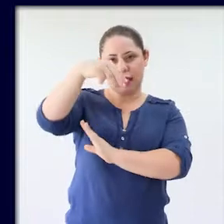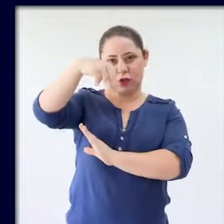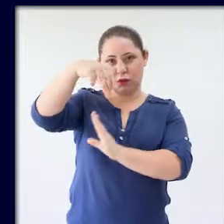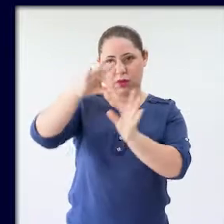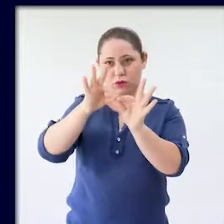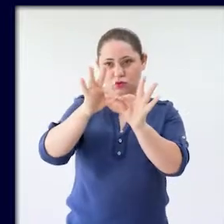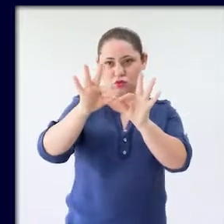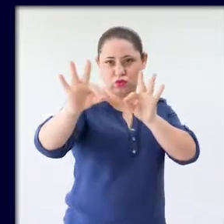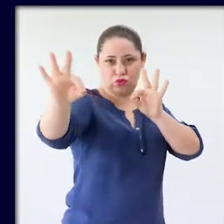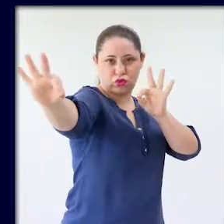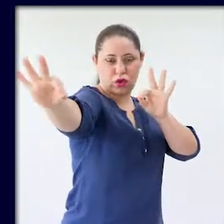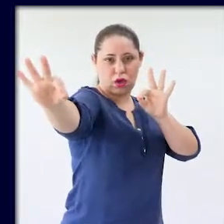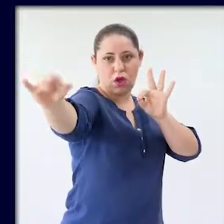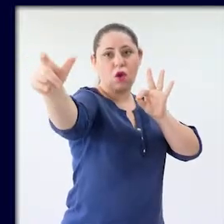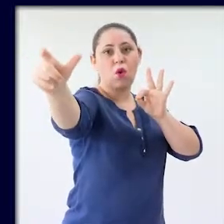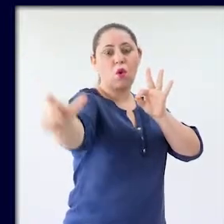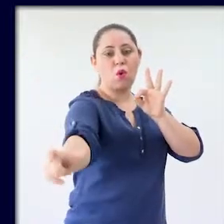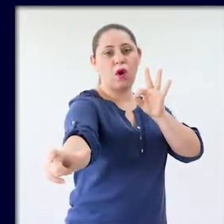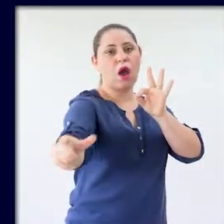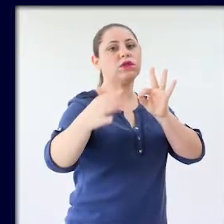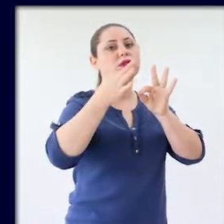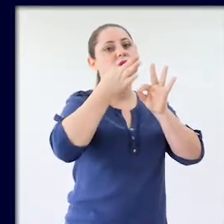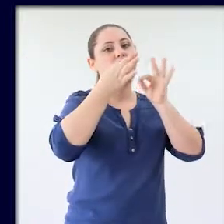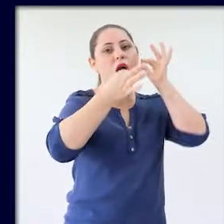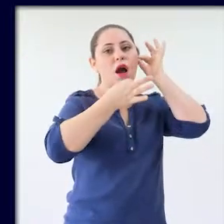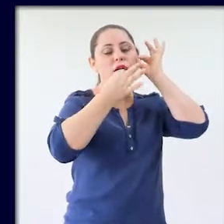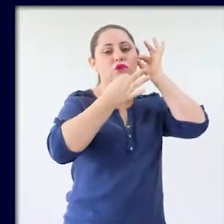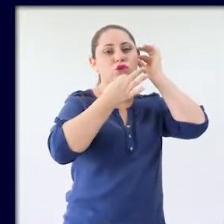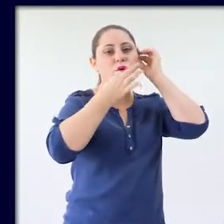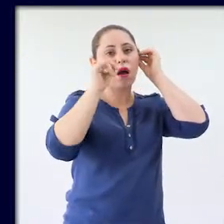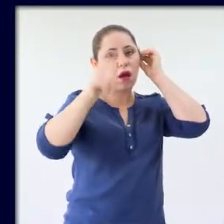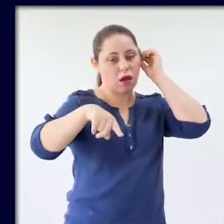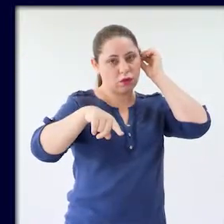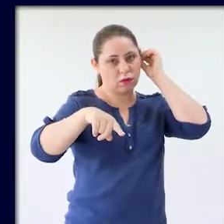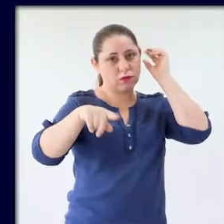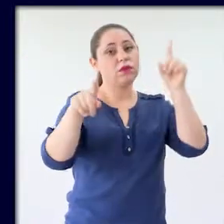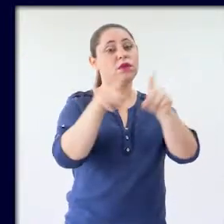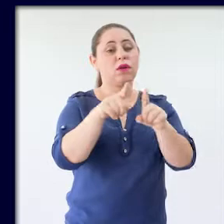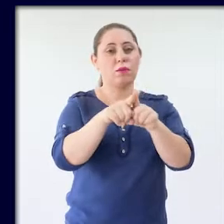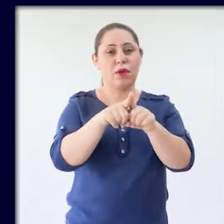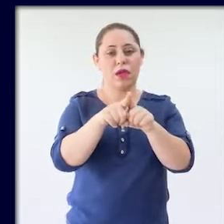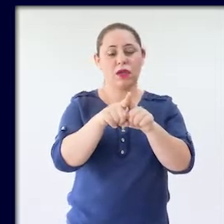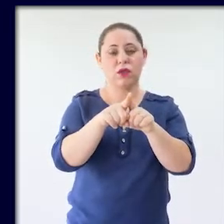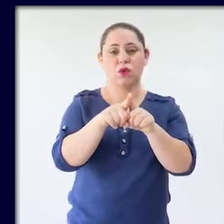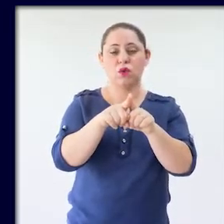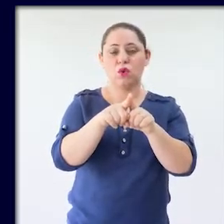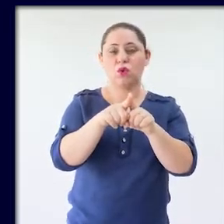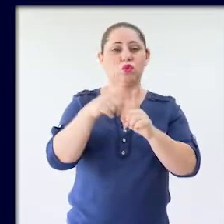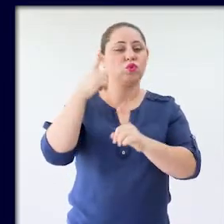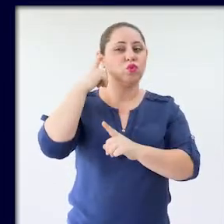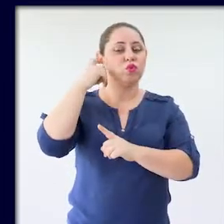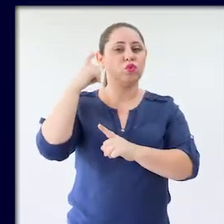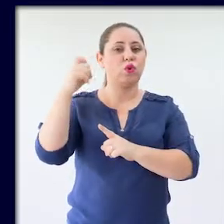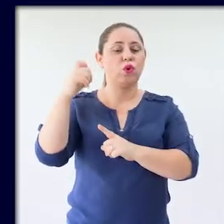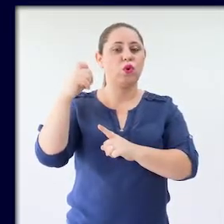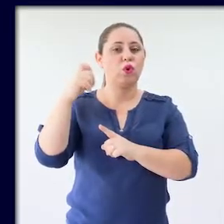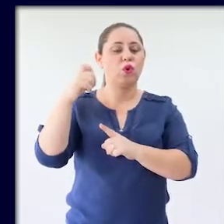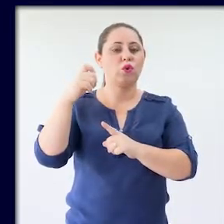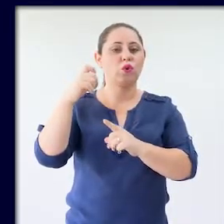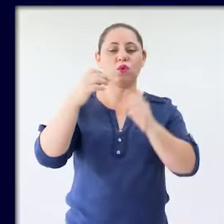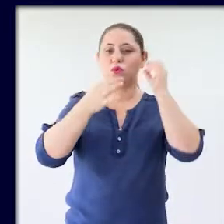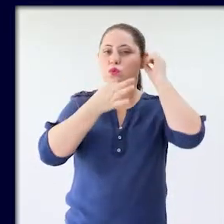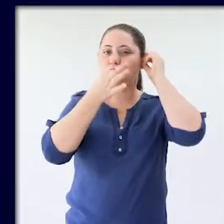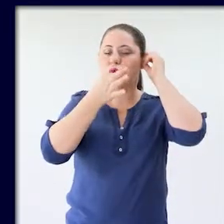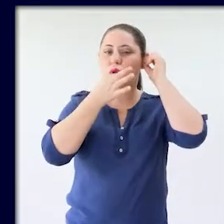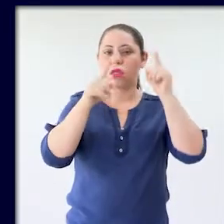7 metros de distância da origem do som. E esses aparatos também de som, eles só poderão ser